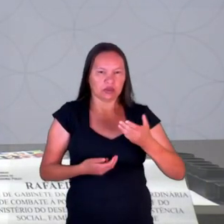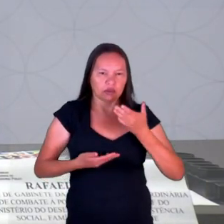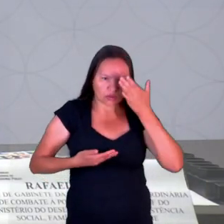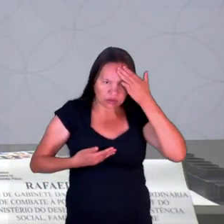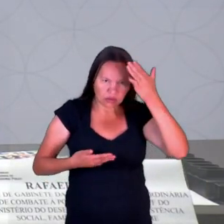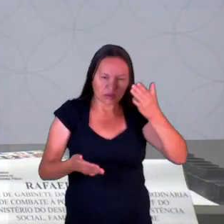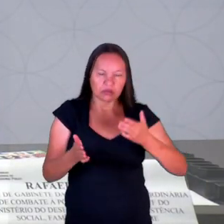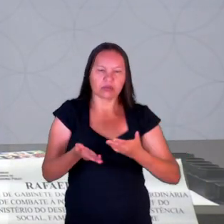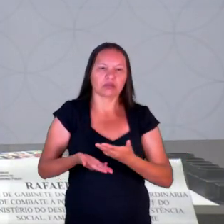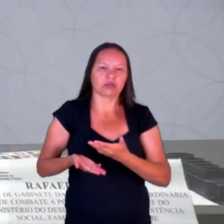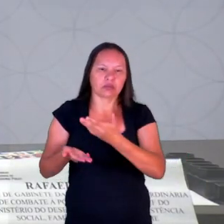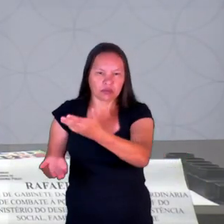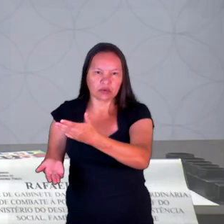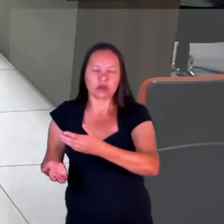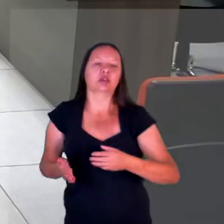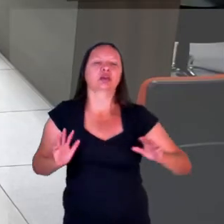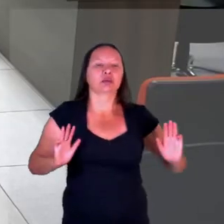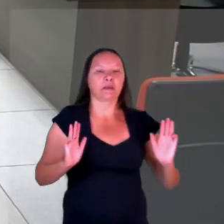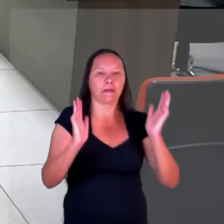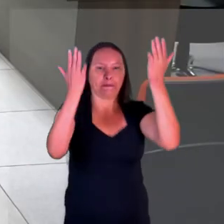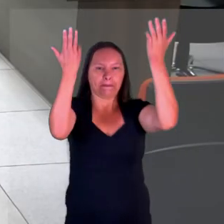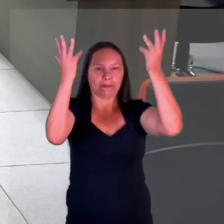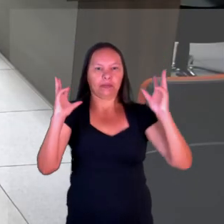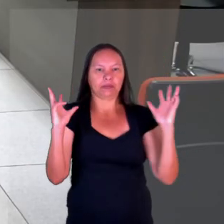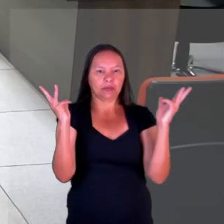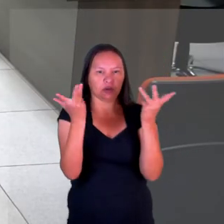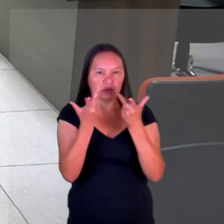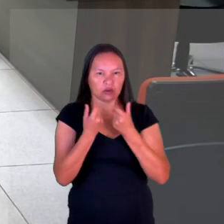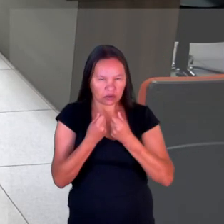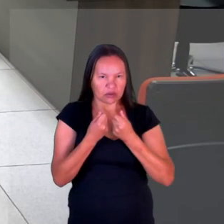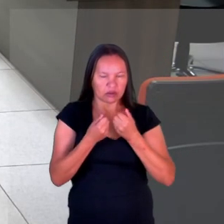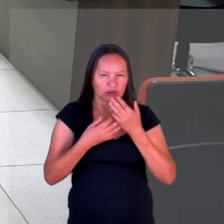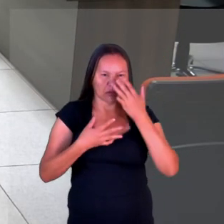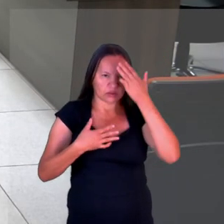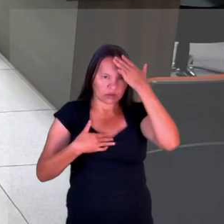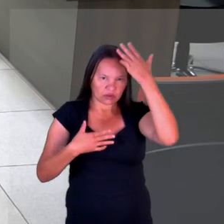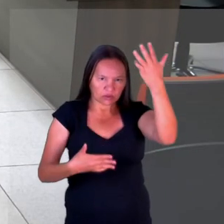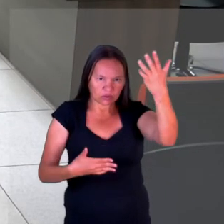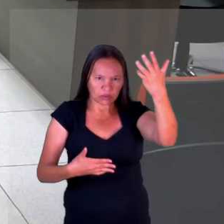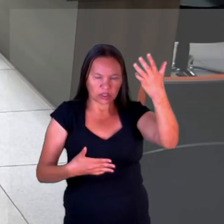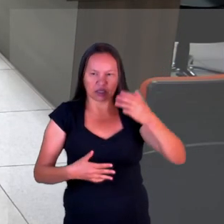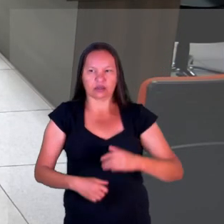todos e todas e bom evento para nós